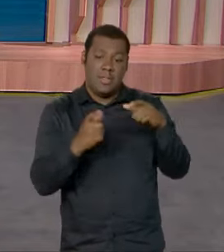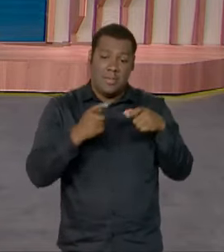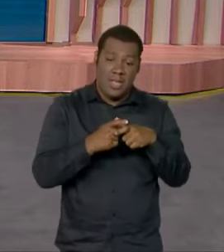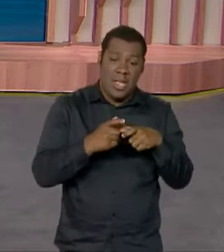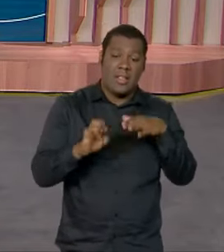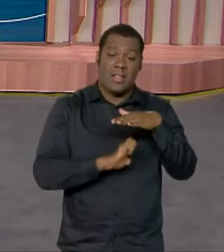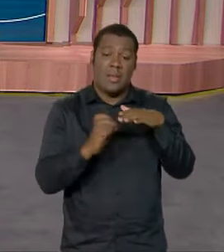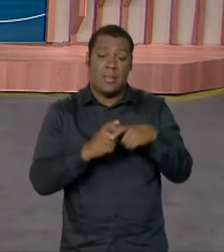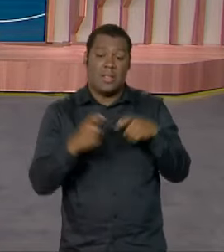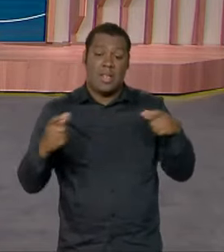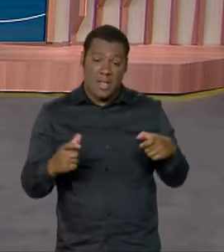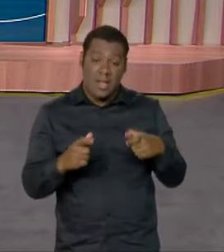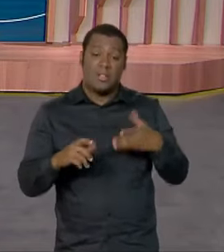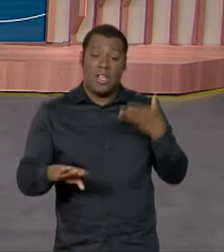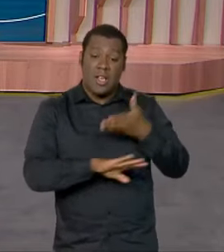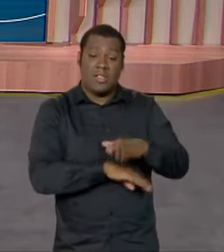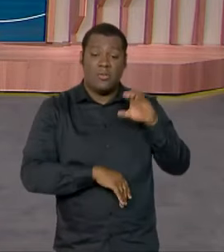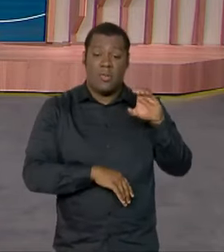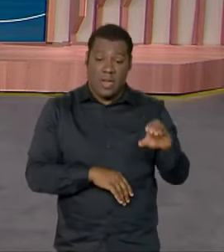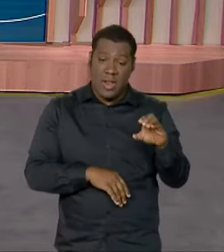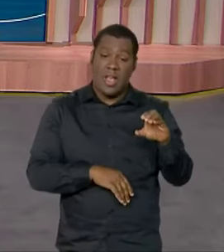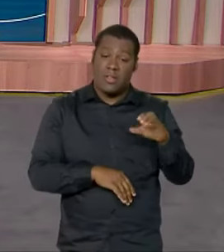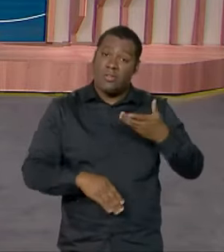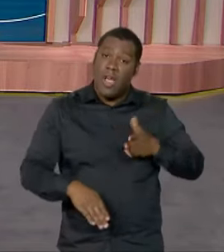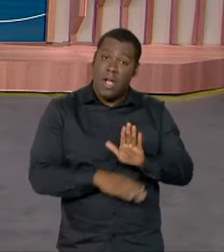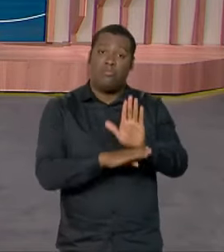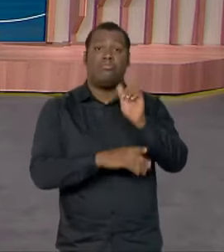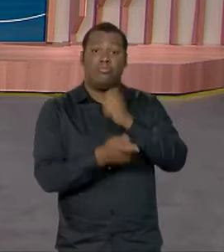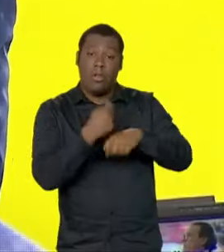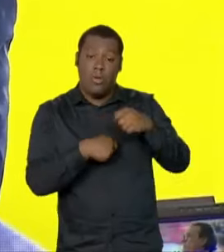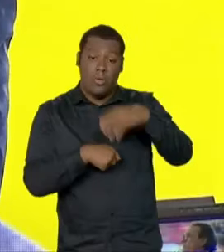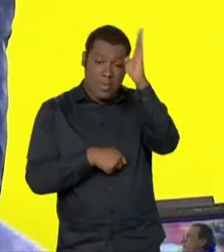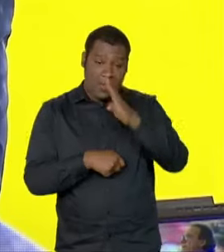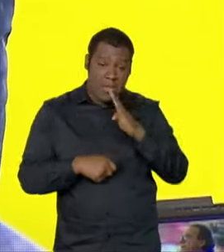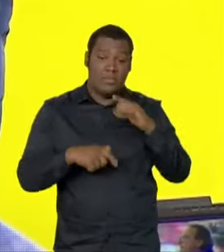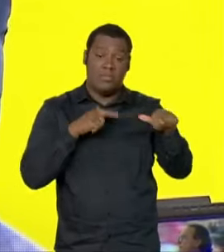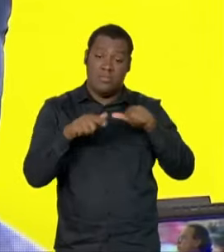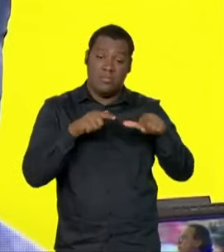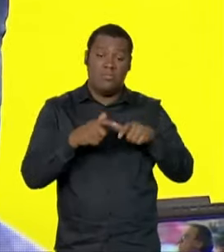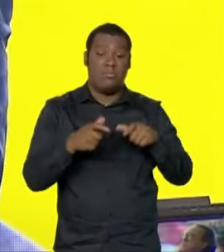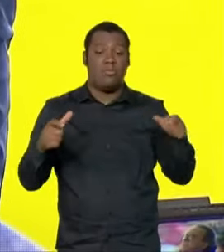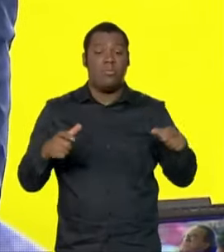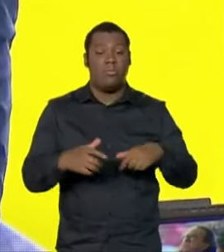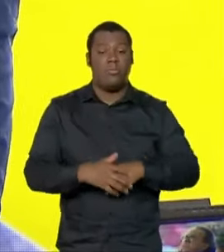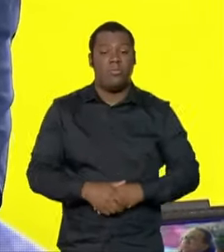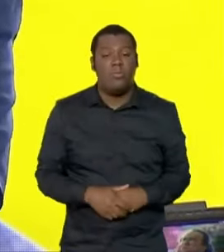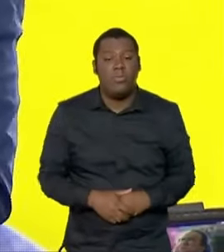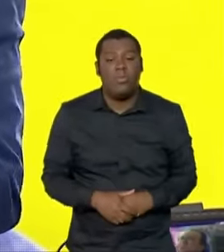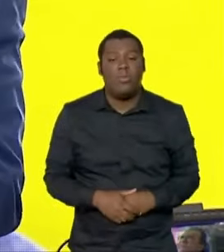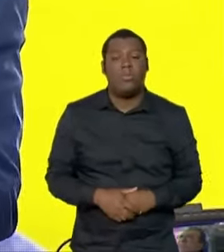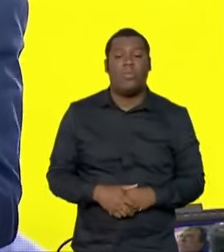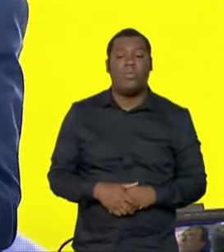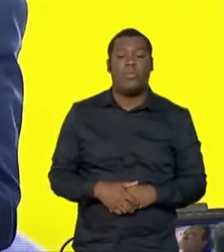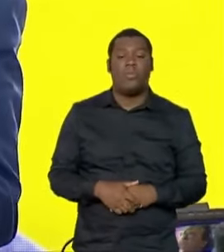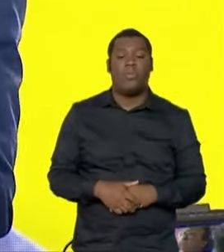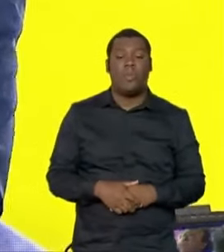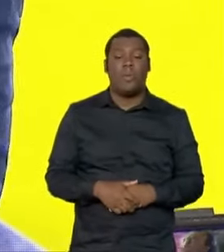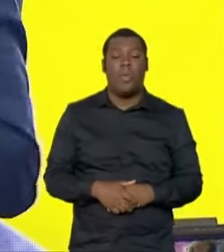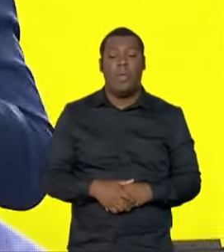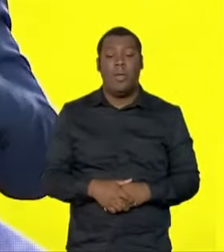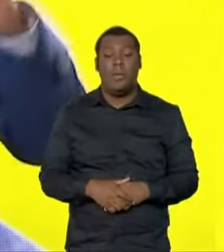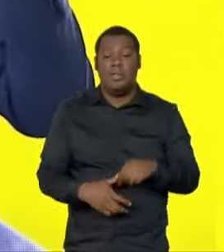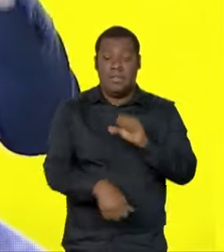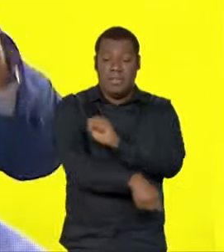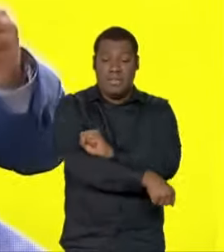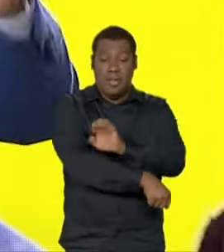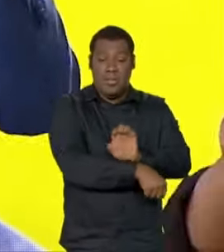economia brasileira, principalmente na geração de empregos. Esse setor, presidente, que nós representamos é